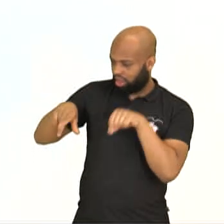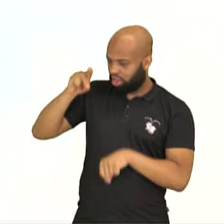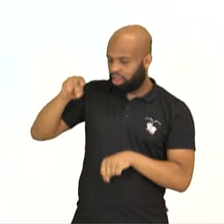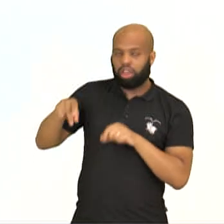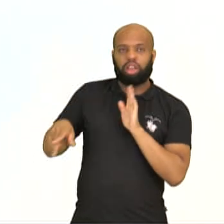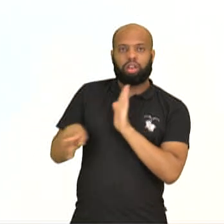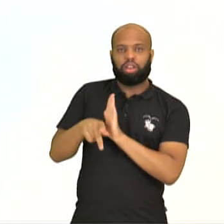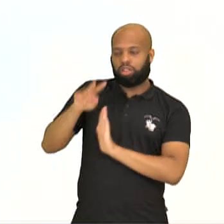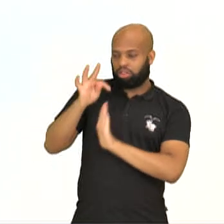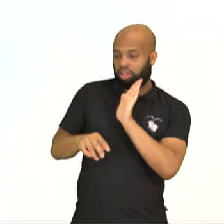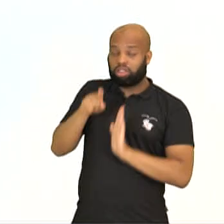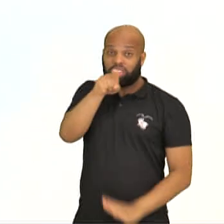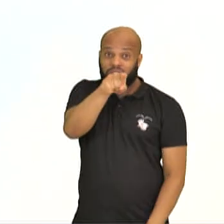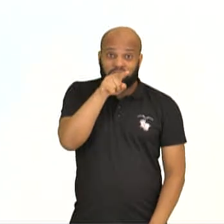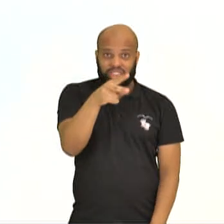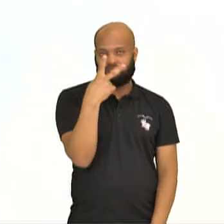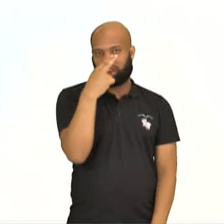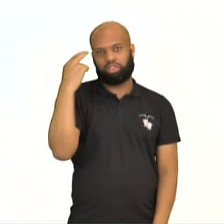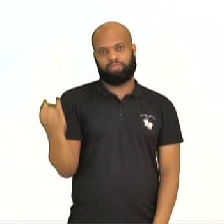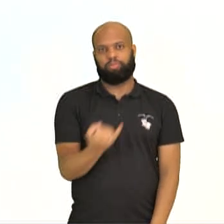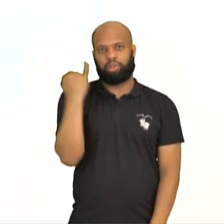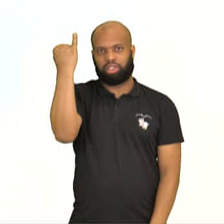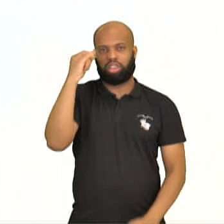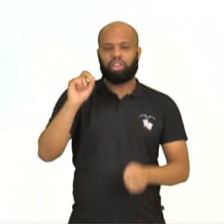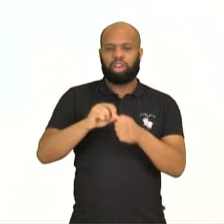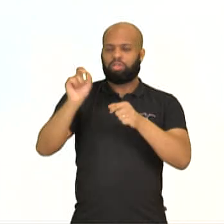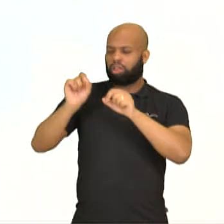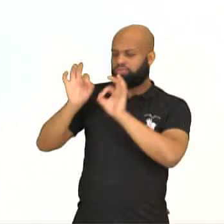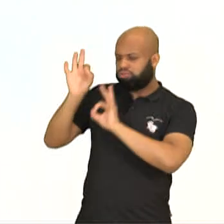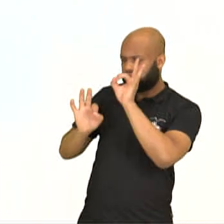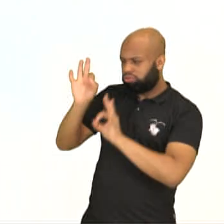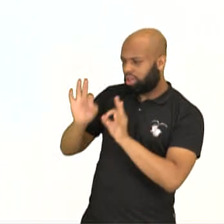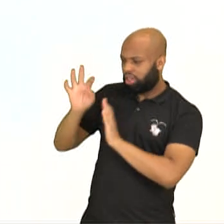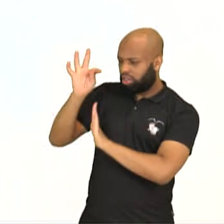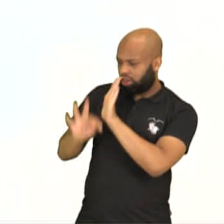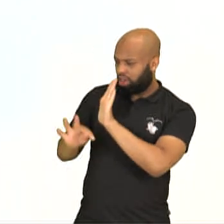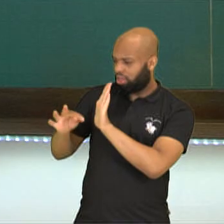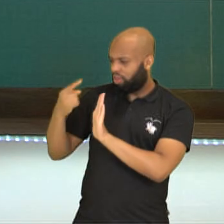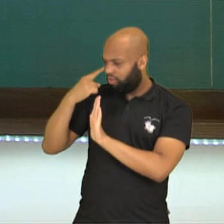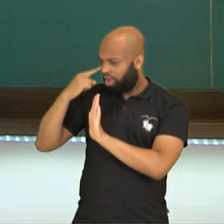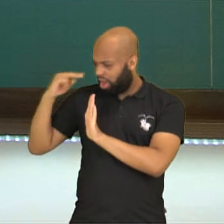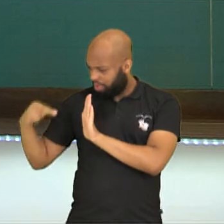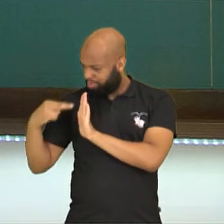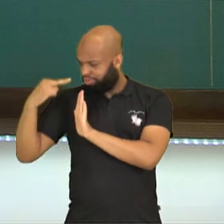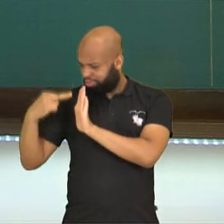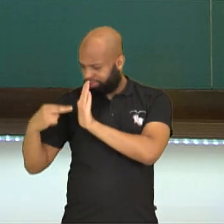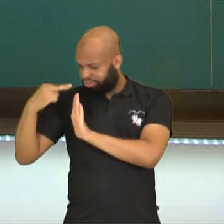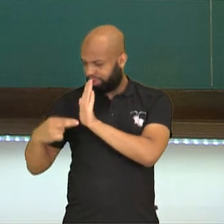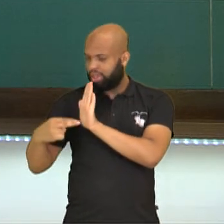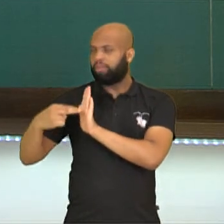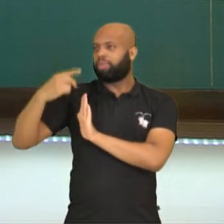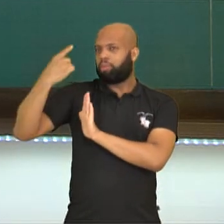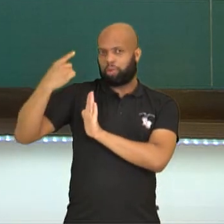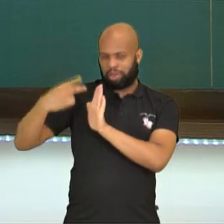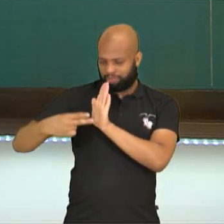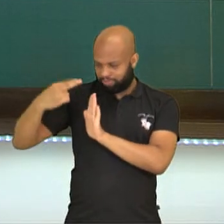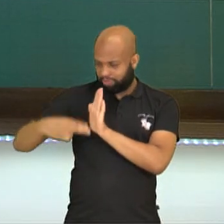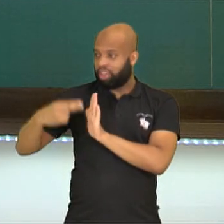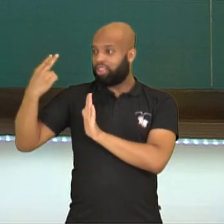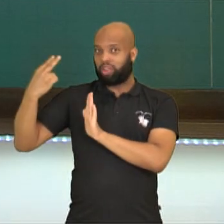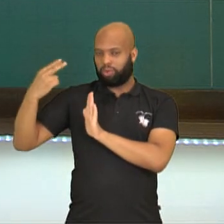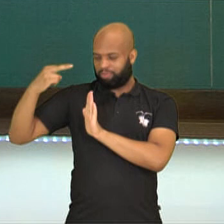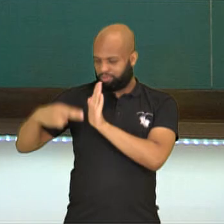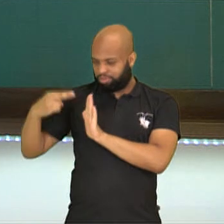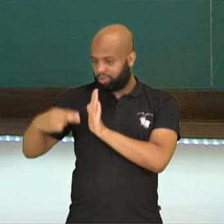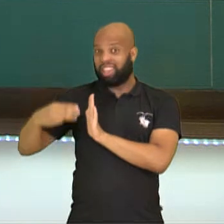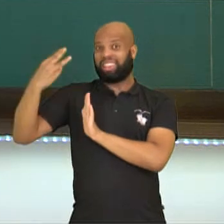que julgar importante, né? A gente faz um mapeamento do texto na segunda, na terceira, na quarta, todas